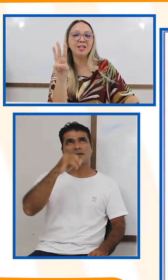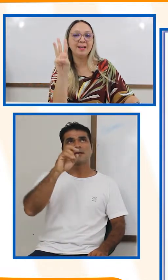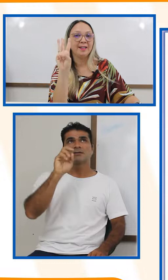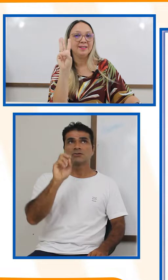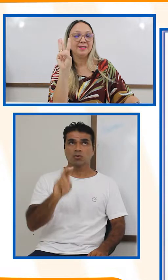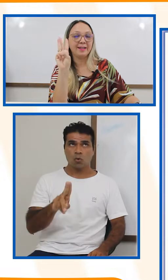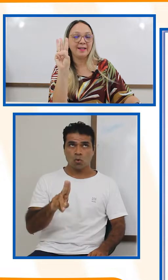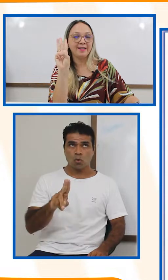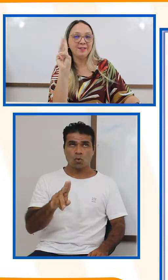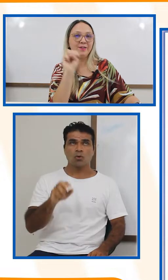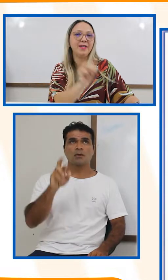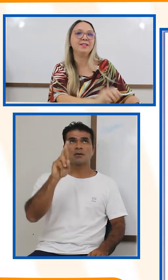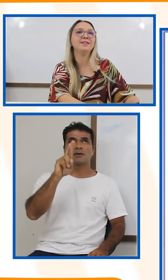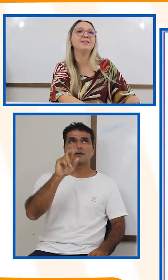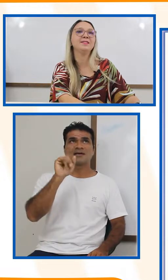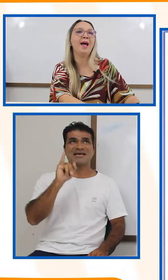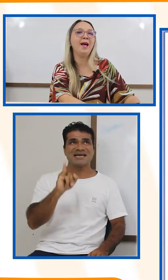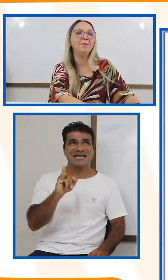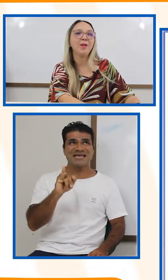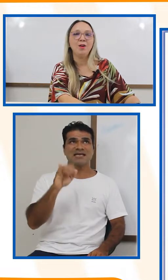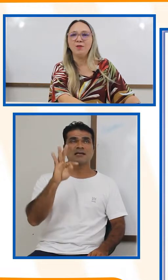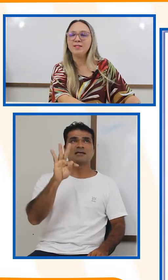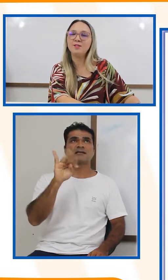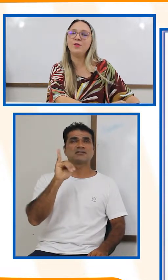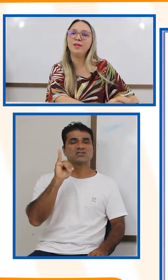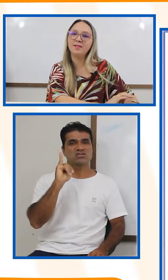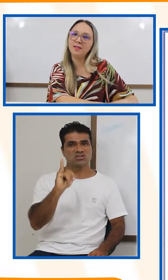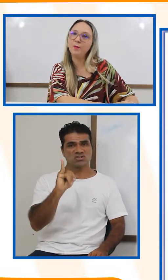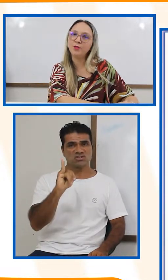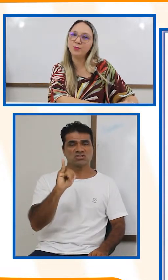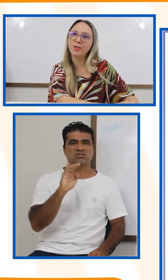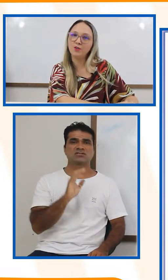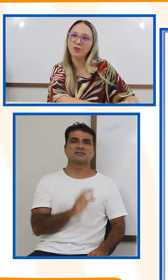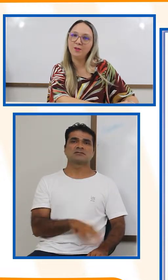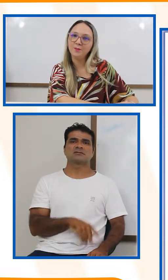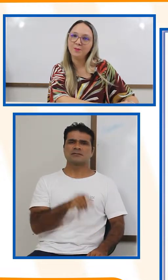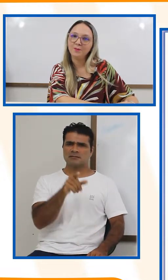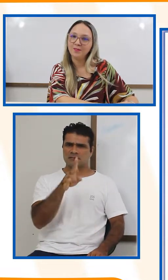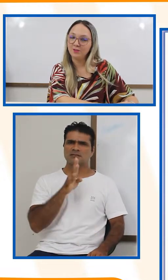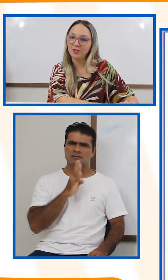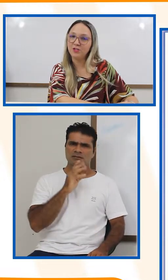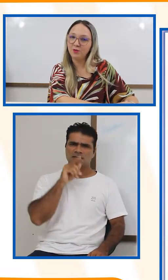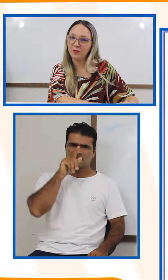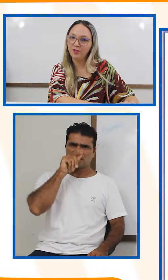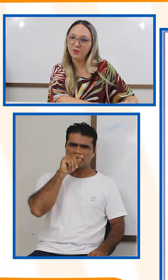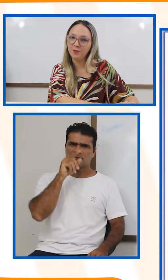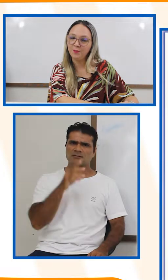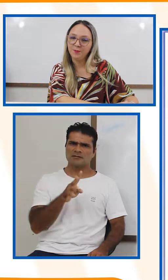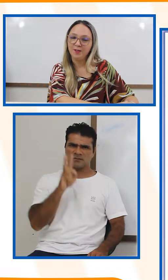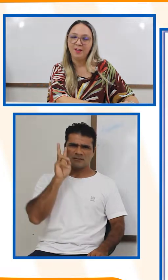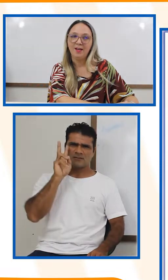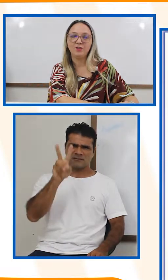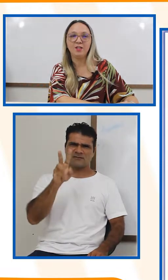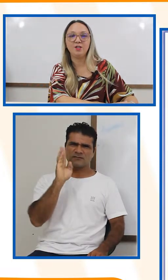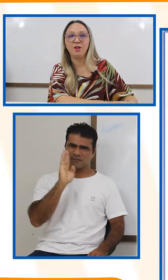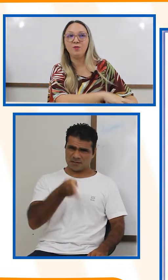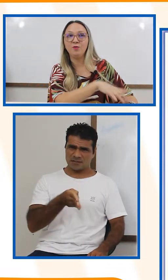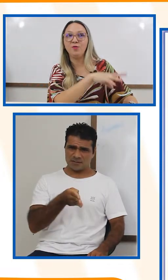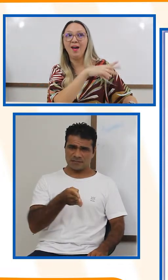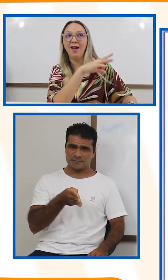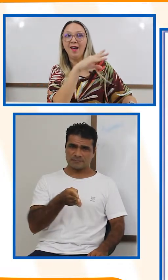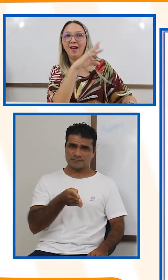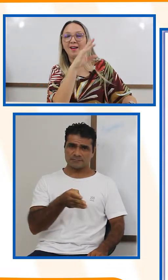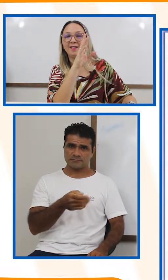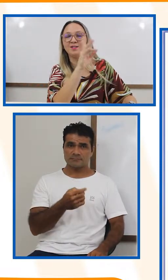juriti. Três vezes, tá? Vocês conheciam uma juriti? Já tinham visto? Tia Cris já